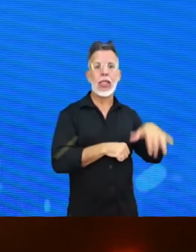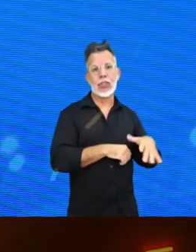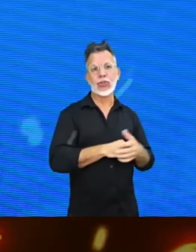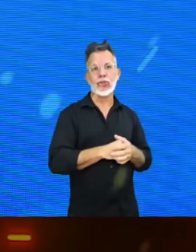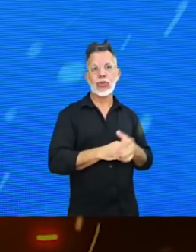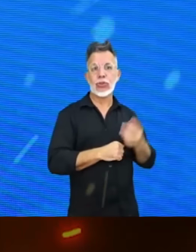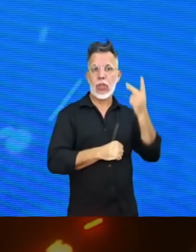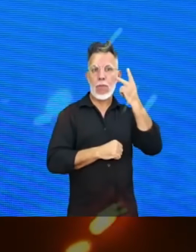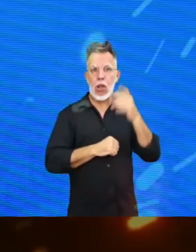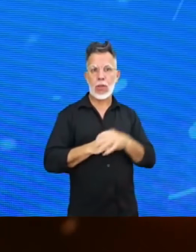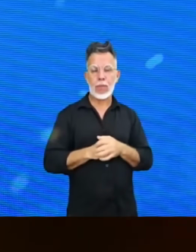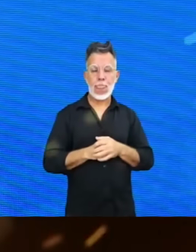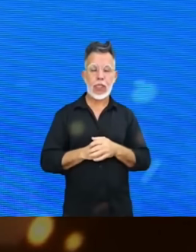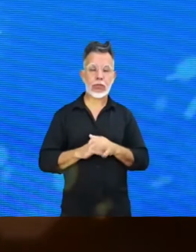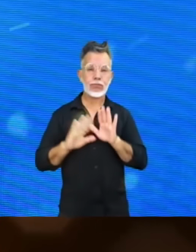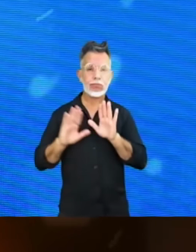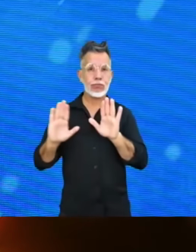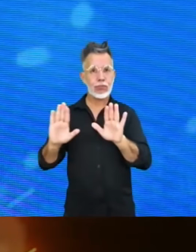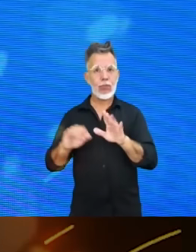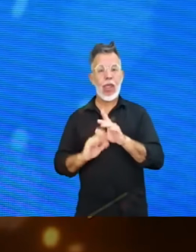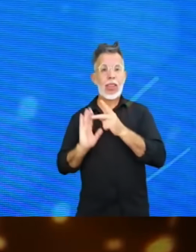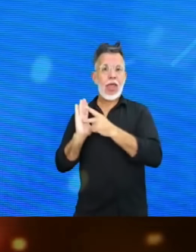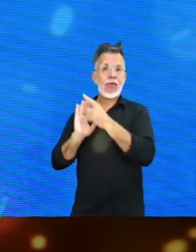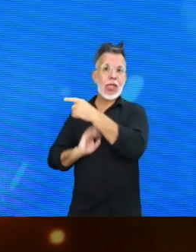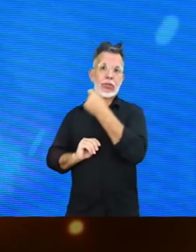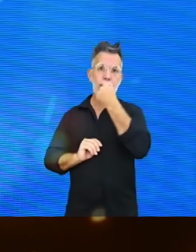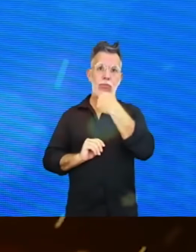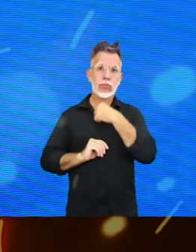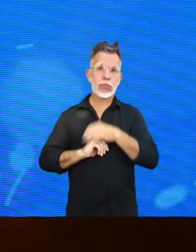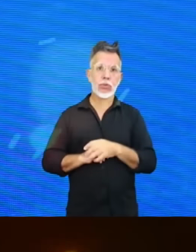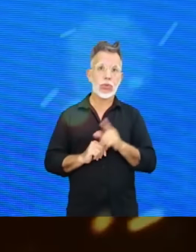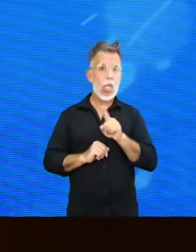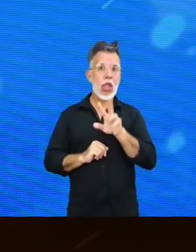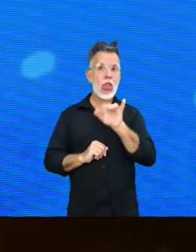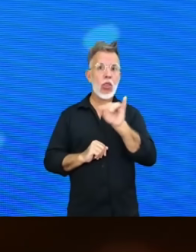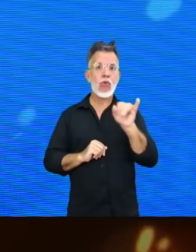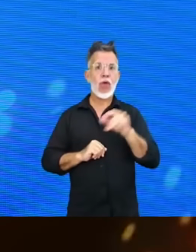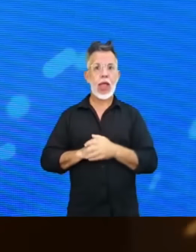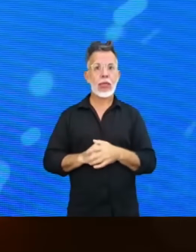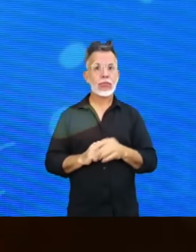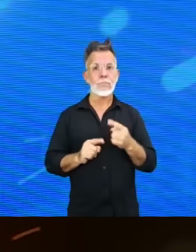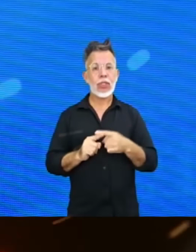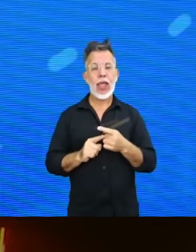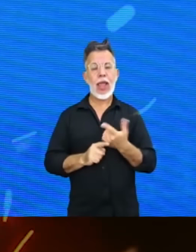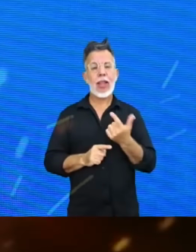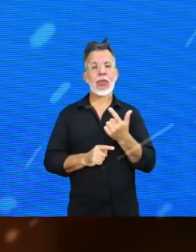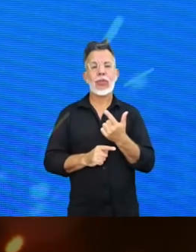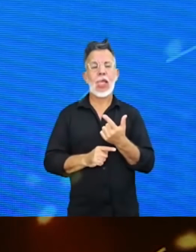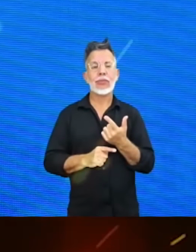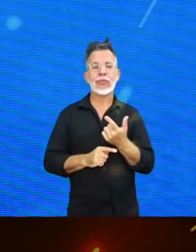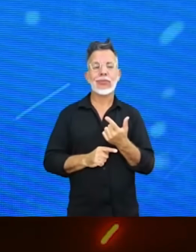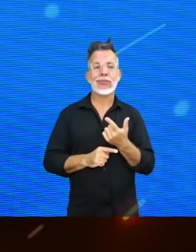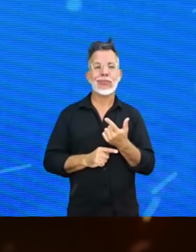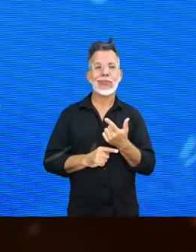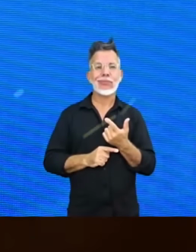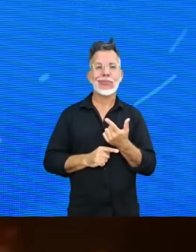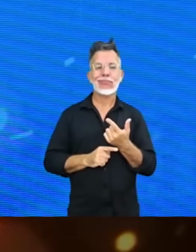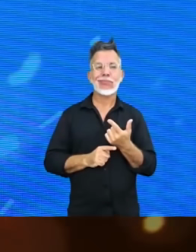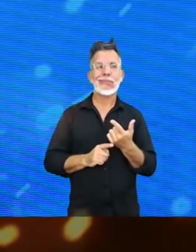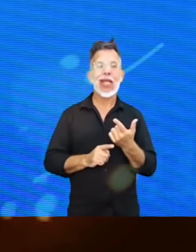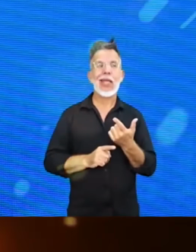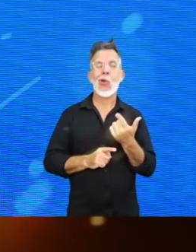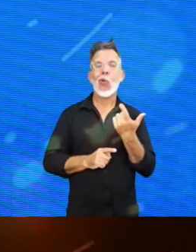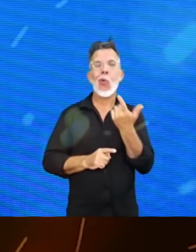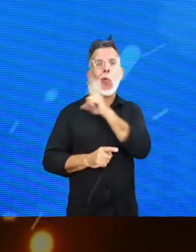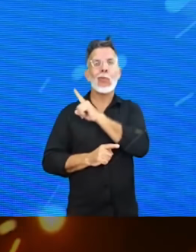bolos ele não vai porque ele é o único aqui que não tem chance nenhuma de vencer a Prefeitura de São Paulo discurso dele tá bem alinhado mas não faz sentido eu queria até